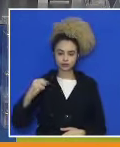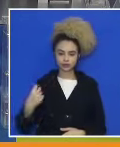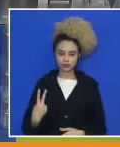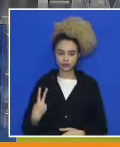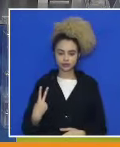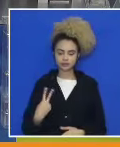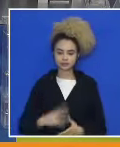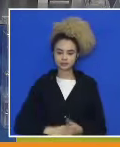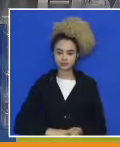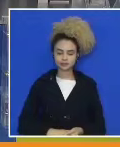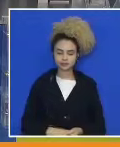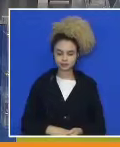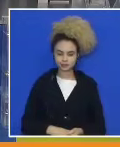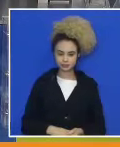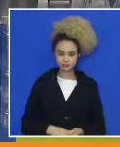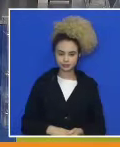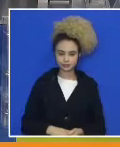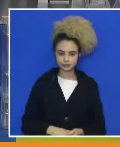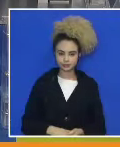92.